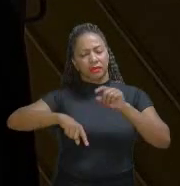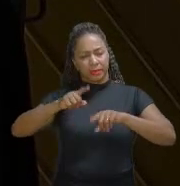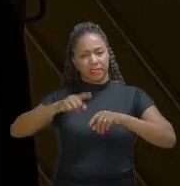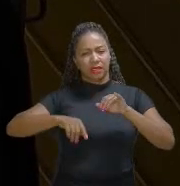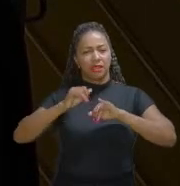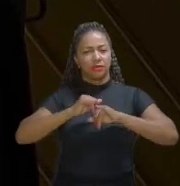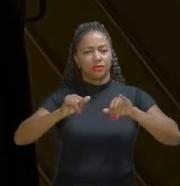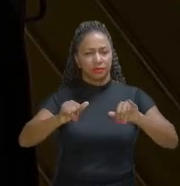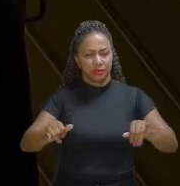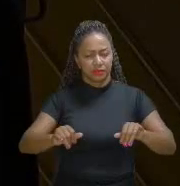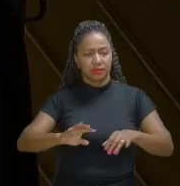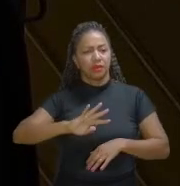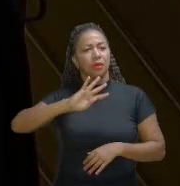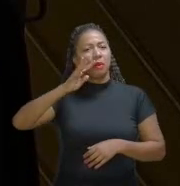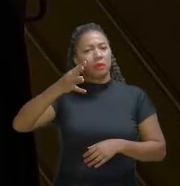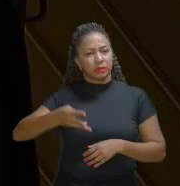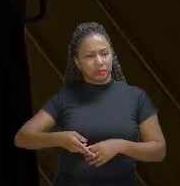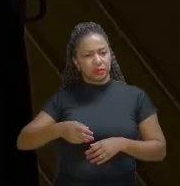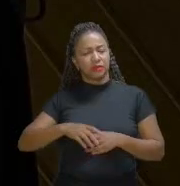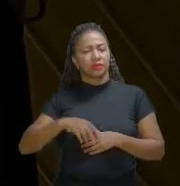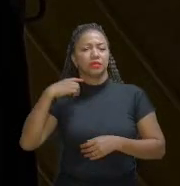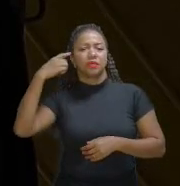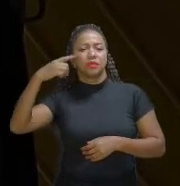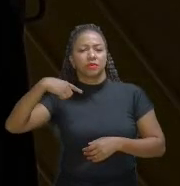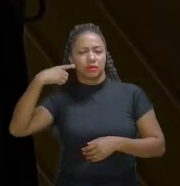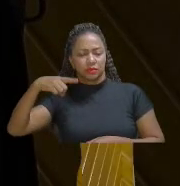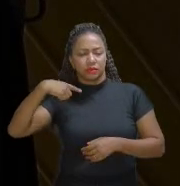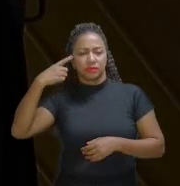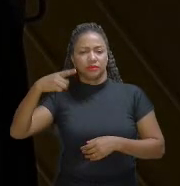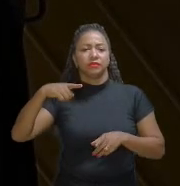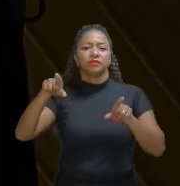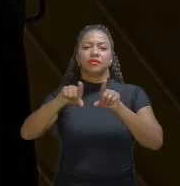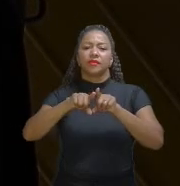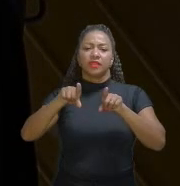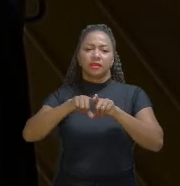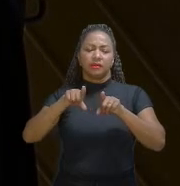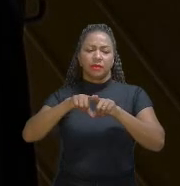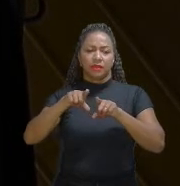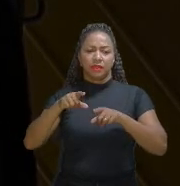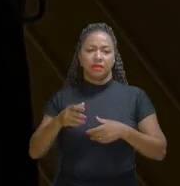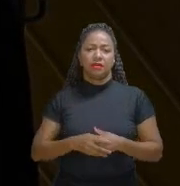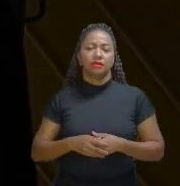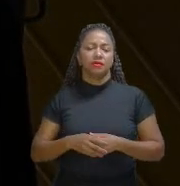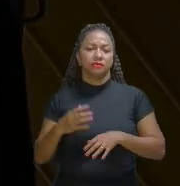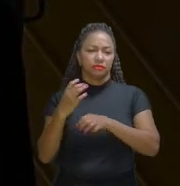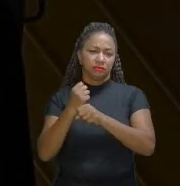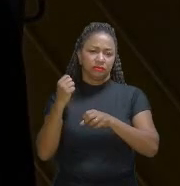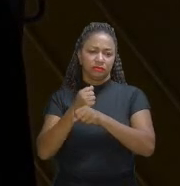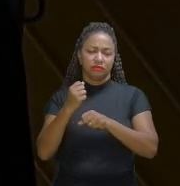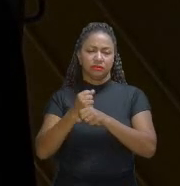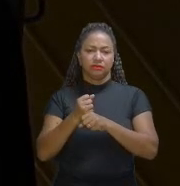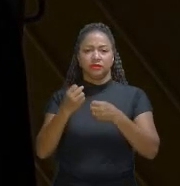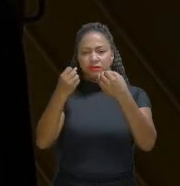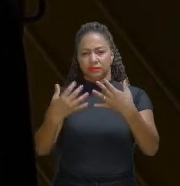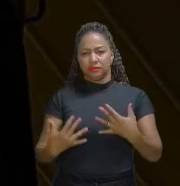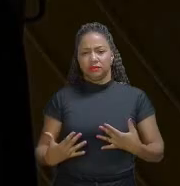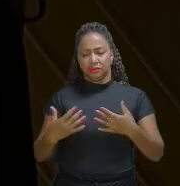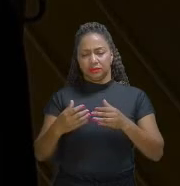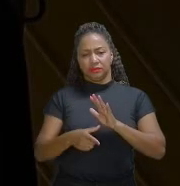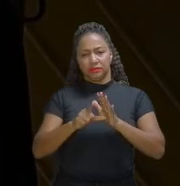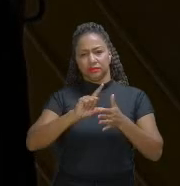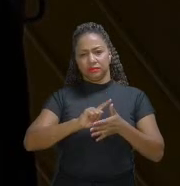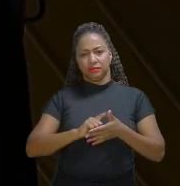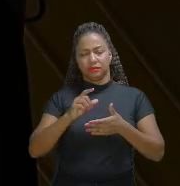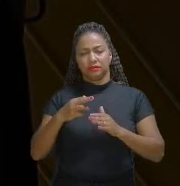campanha, R$ 4.000 a serviços advocatícios e R$ 1.200 a serviços contábeis. Conforme expus anteriormente, a norma